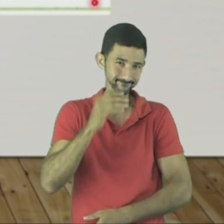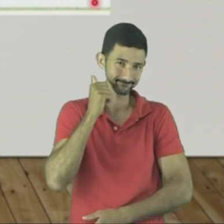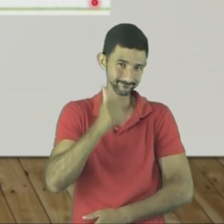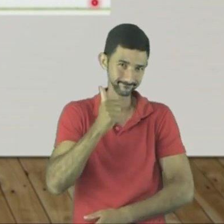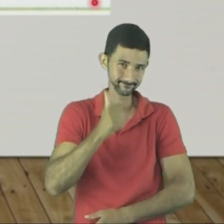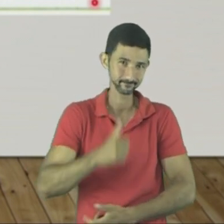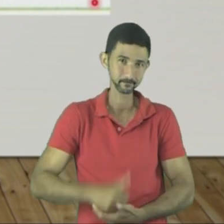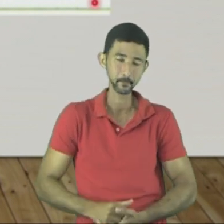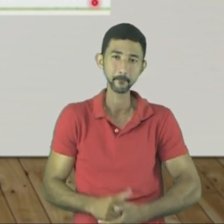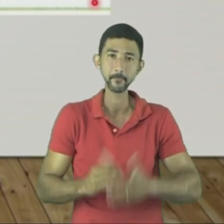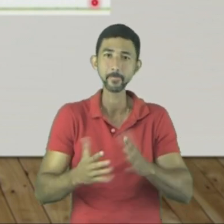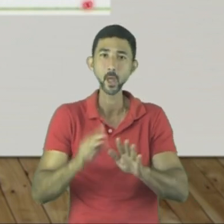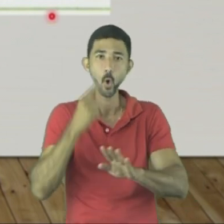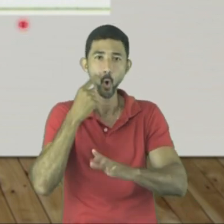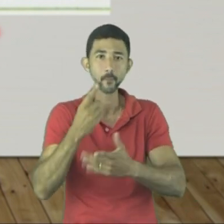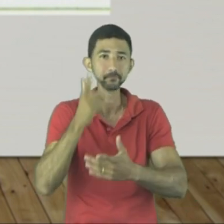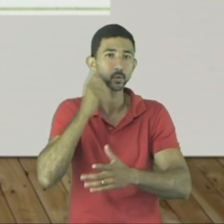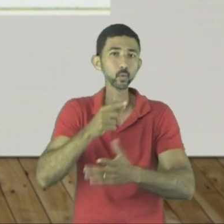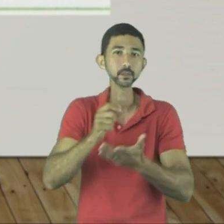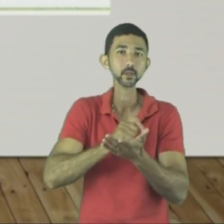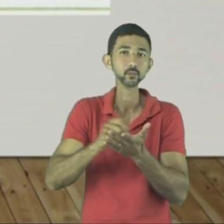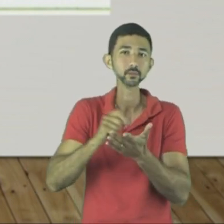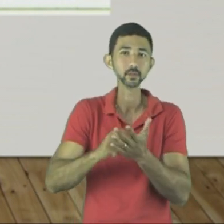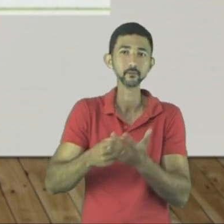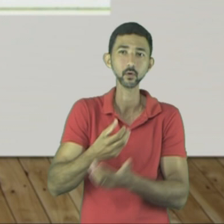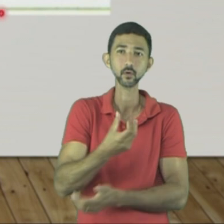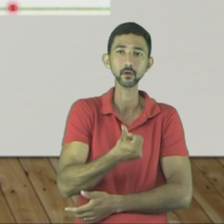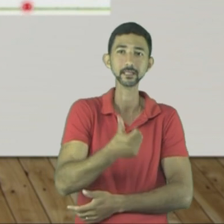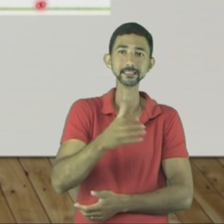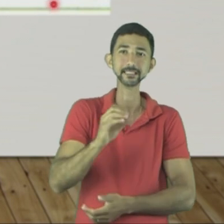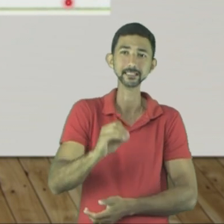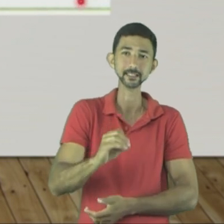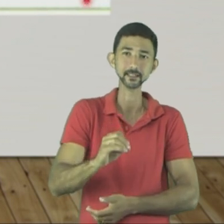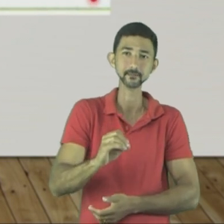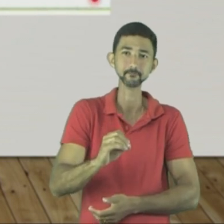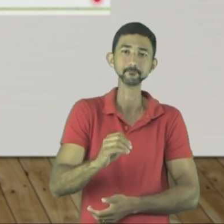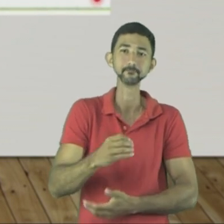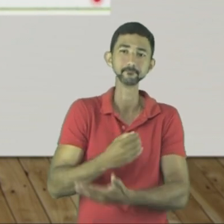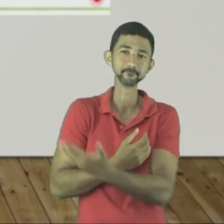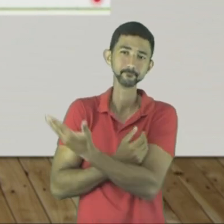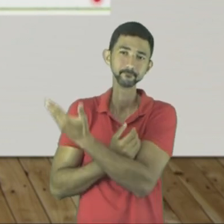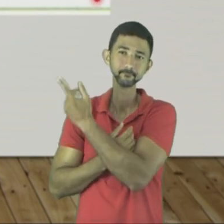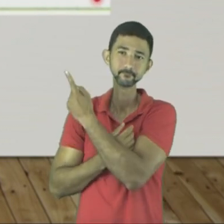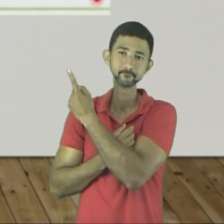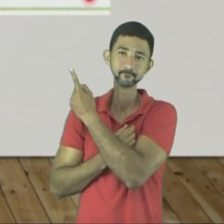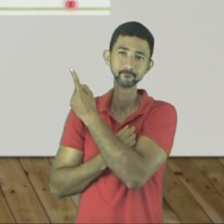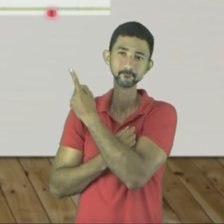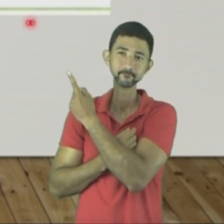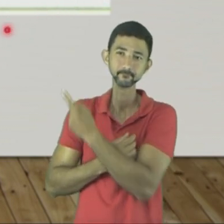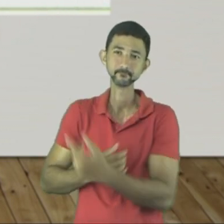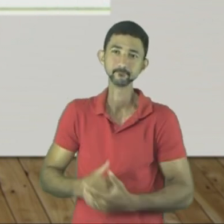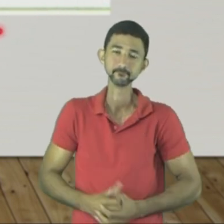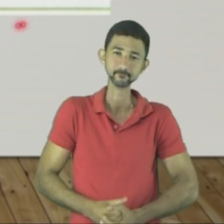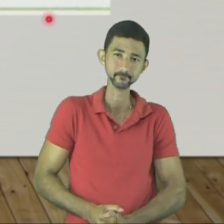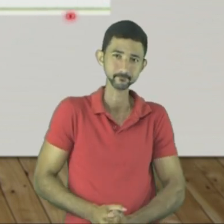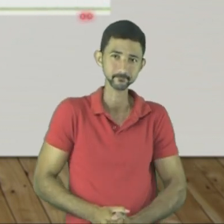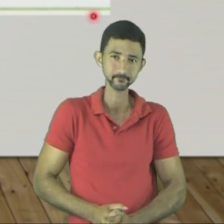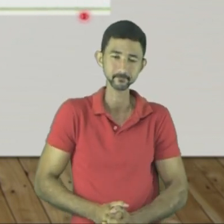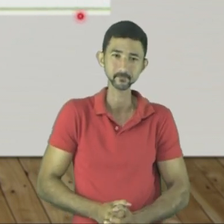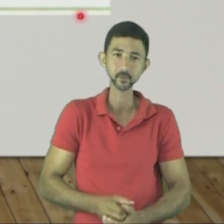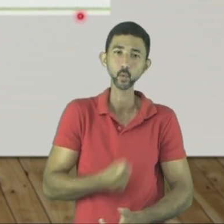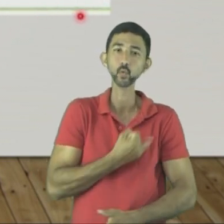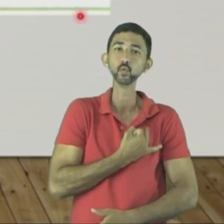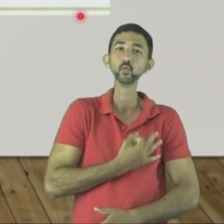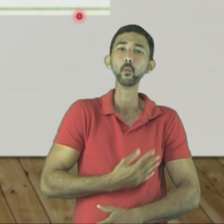né? Então, eu consegui escrever o 60 em forma de multiplicação utilizando